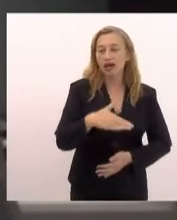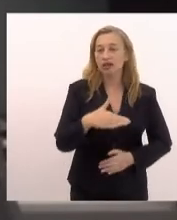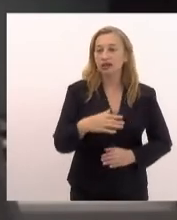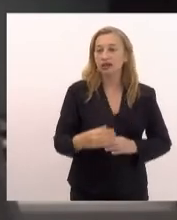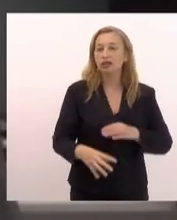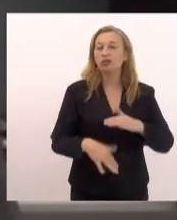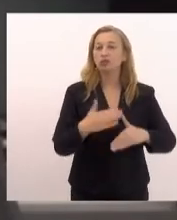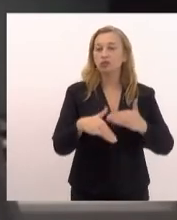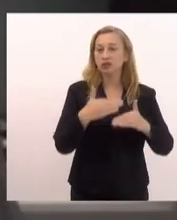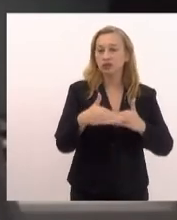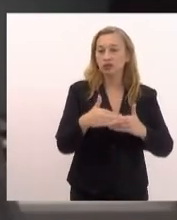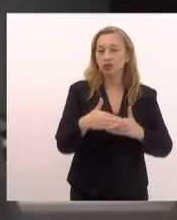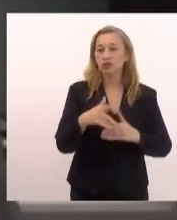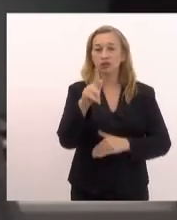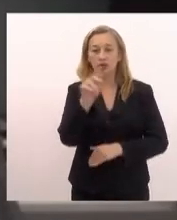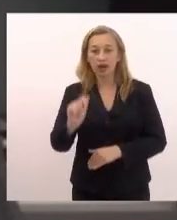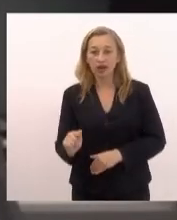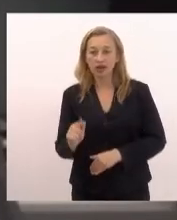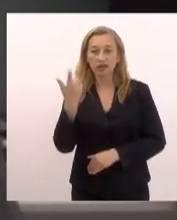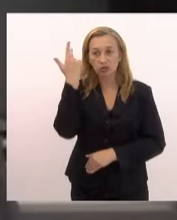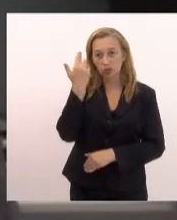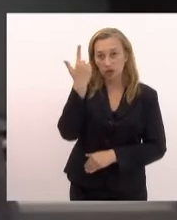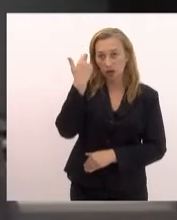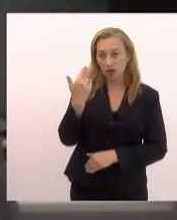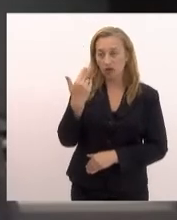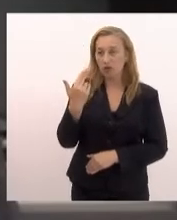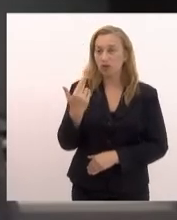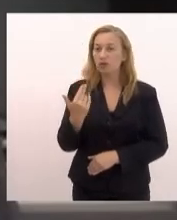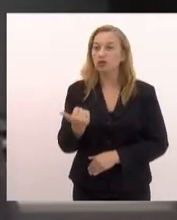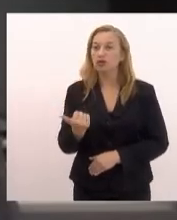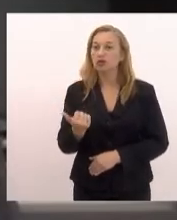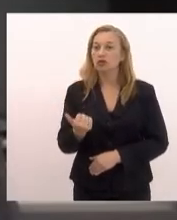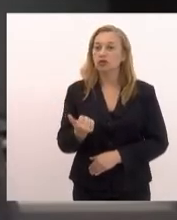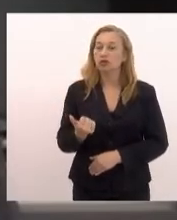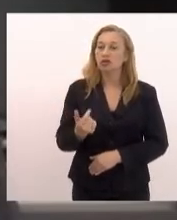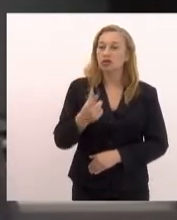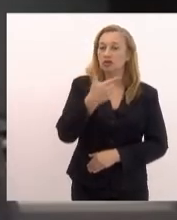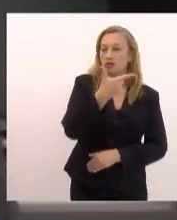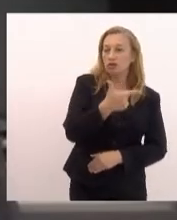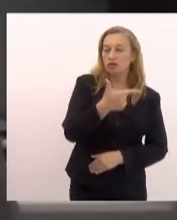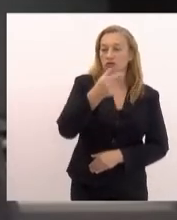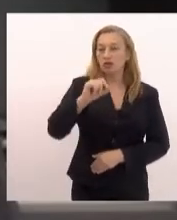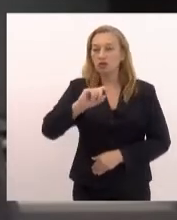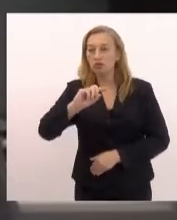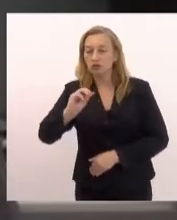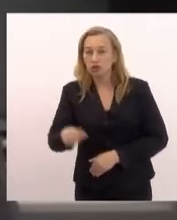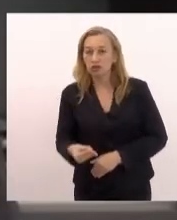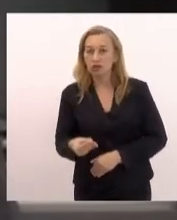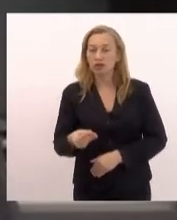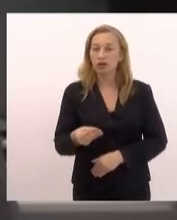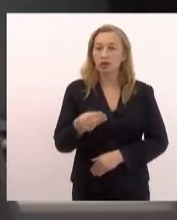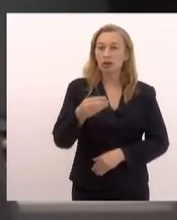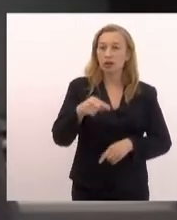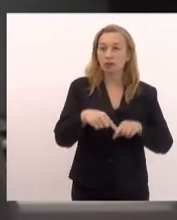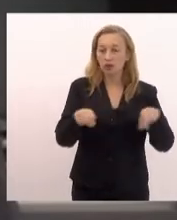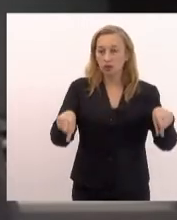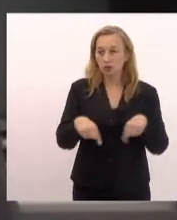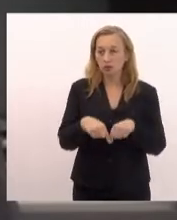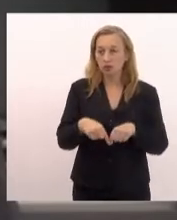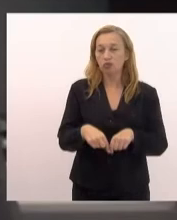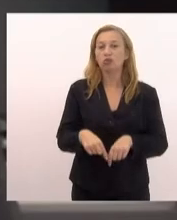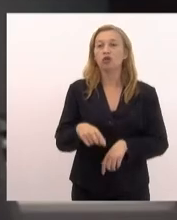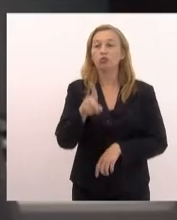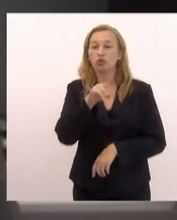gás natural com capacidade de processar até 21 milhões de metros cúbicos por dia. O gasoduto